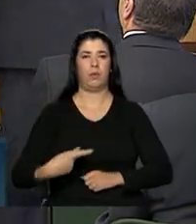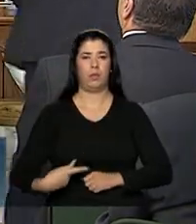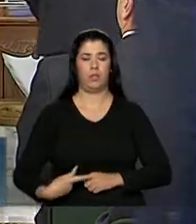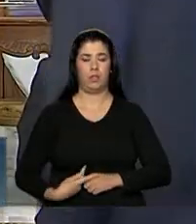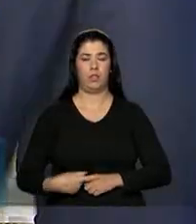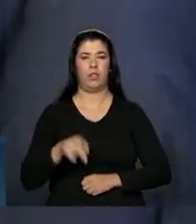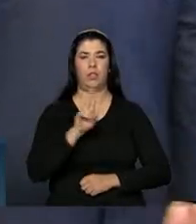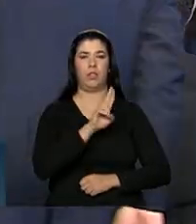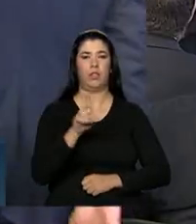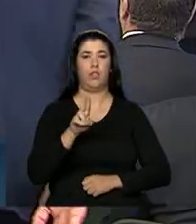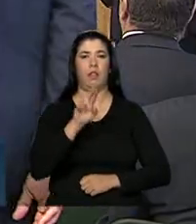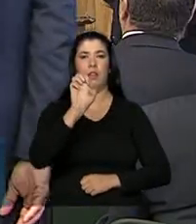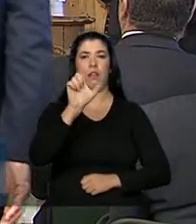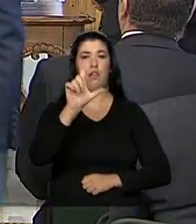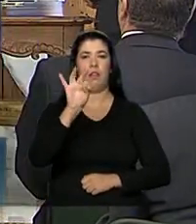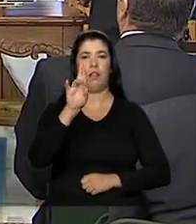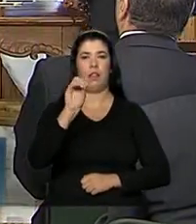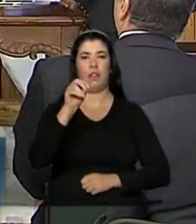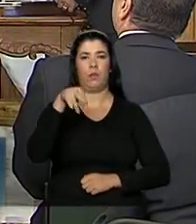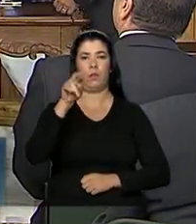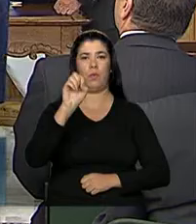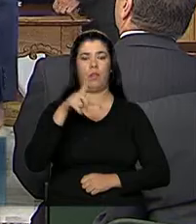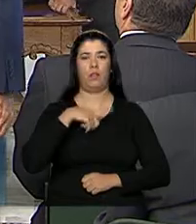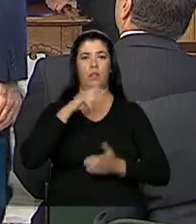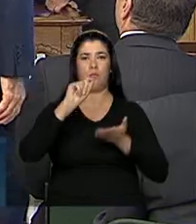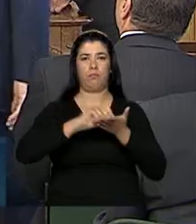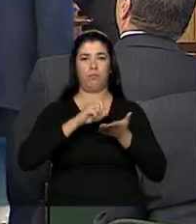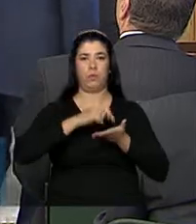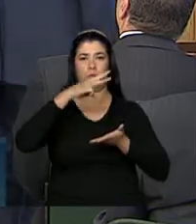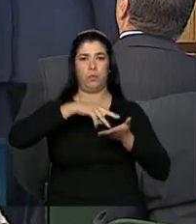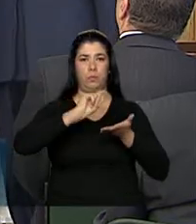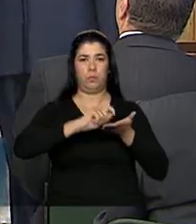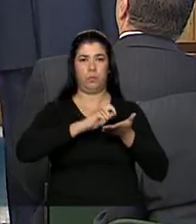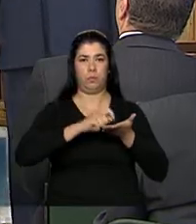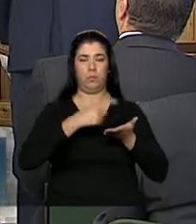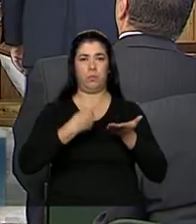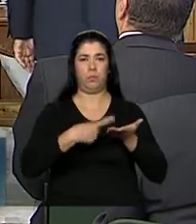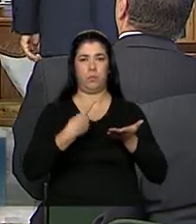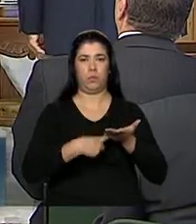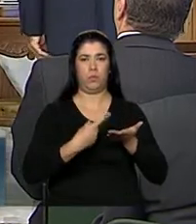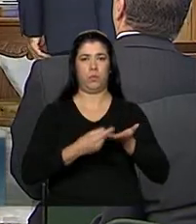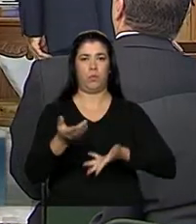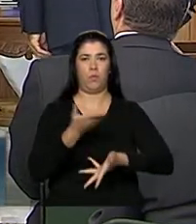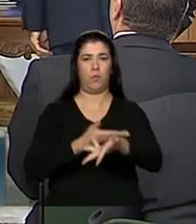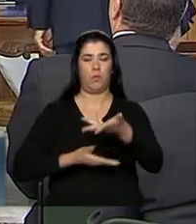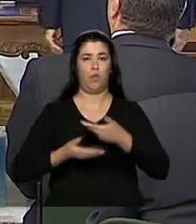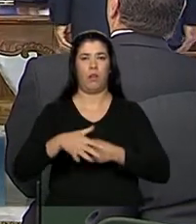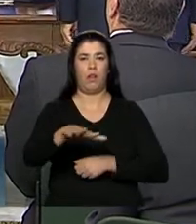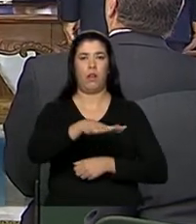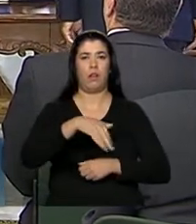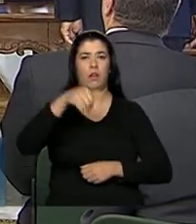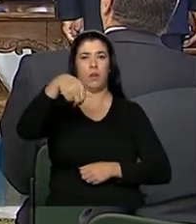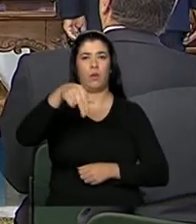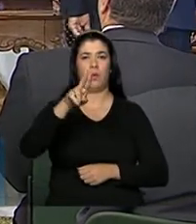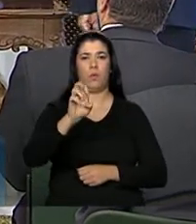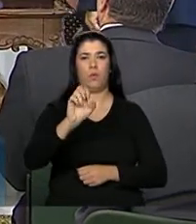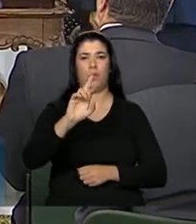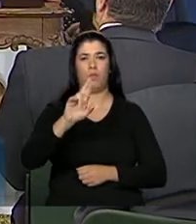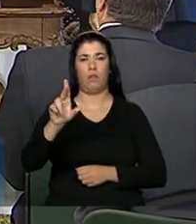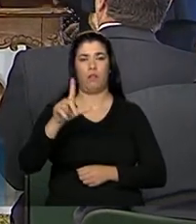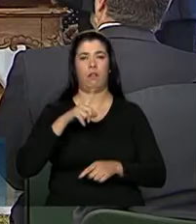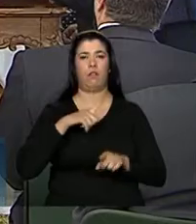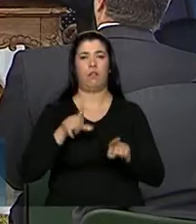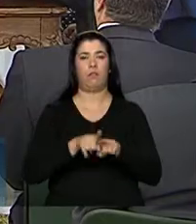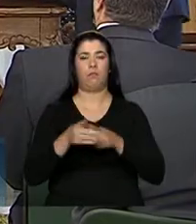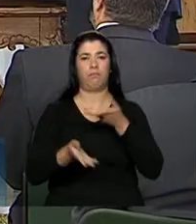Luiz Pinheiro da Silva, afirmarem memorando de entendimento sobre cooperação no setor nuclear, com vistas a